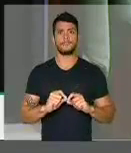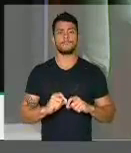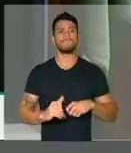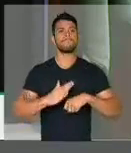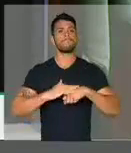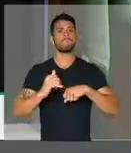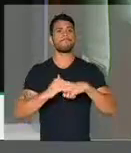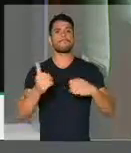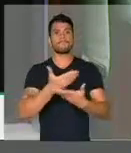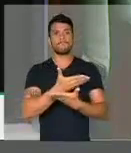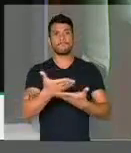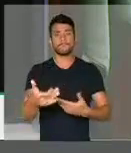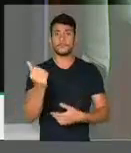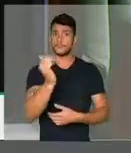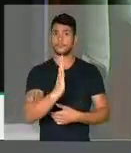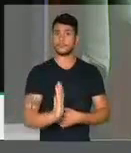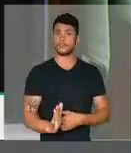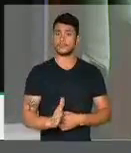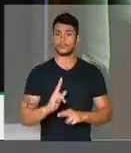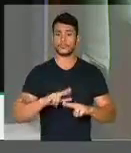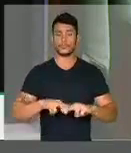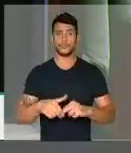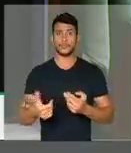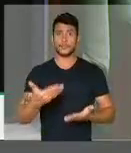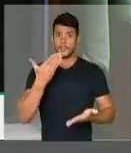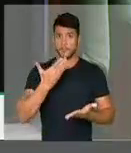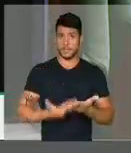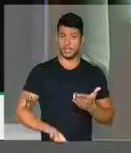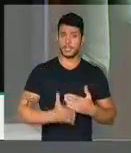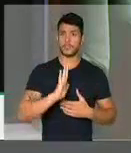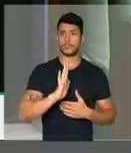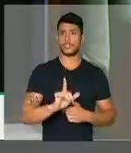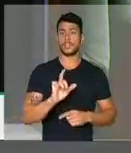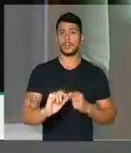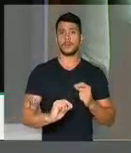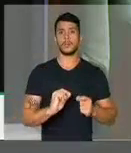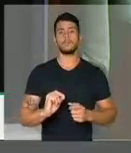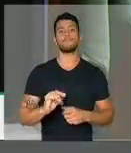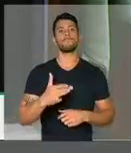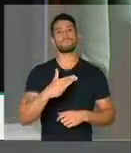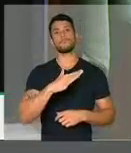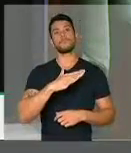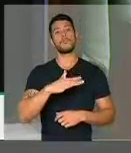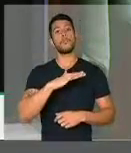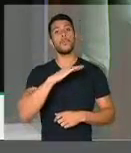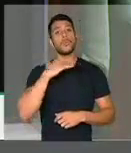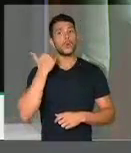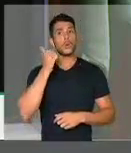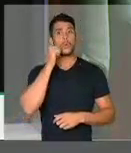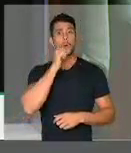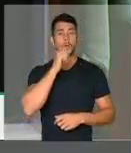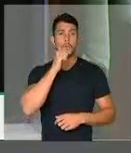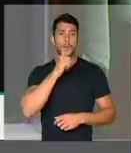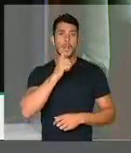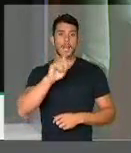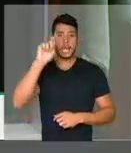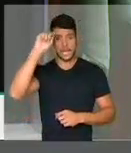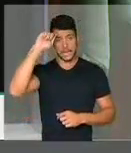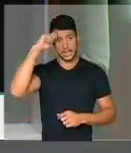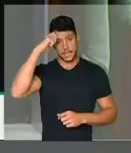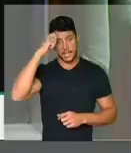ao Brasil, que perdeu a grande militante social, mulher